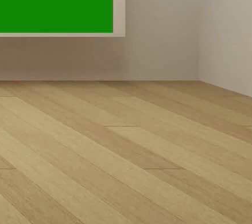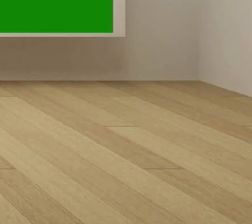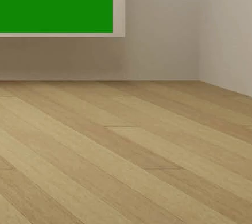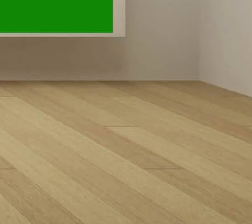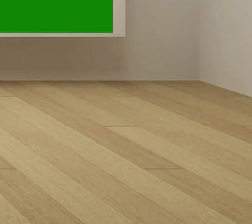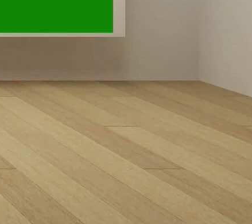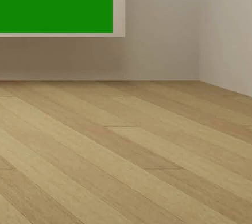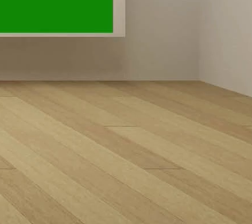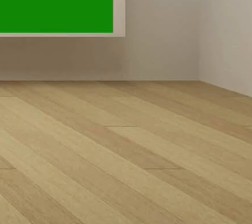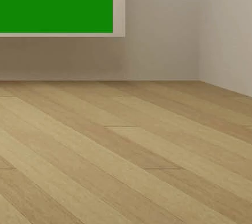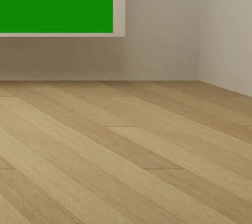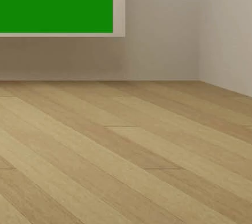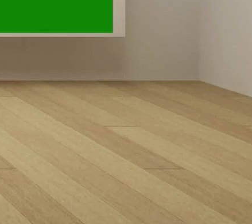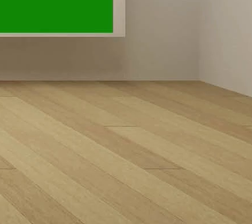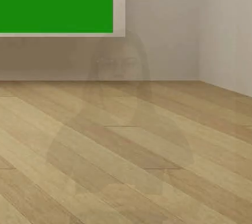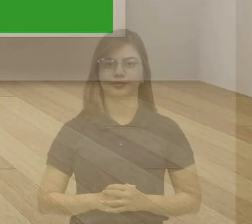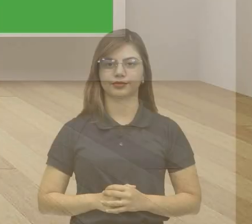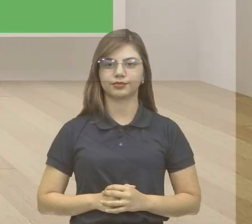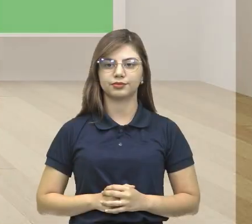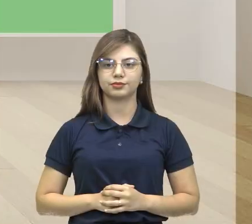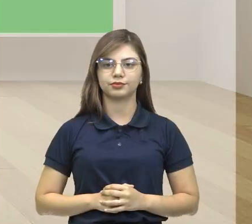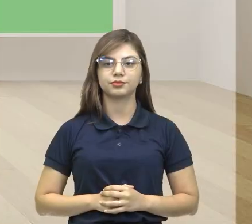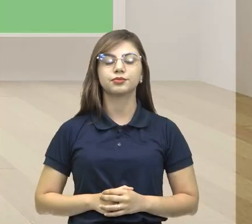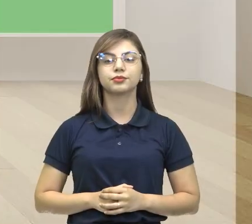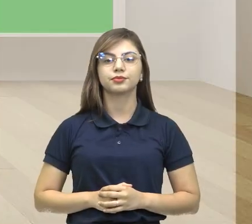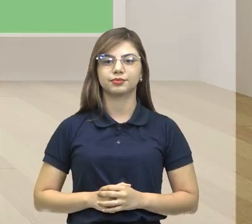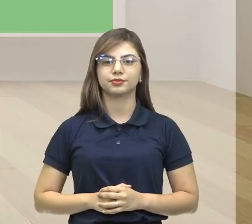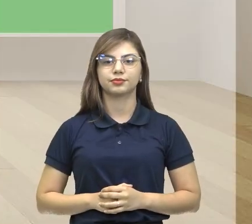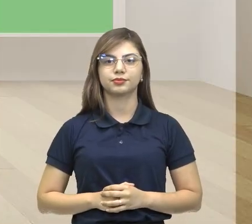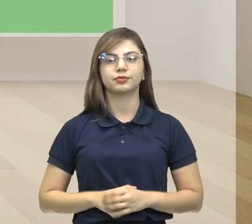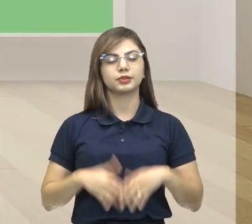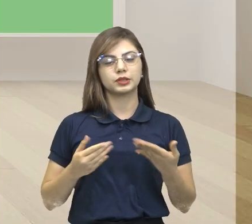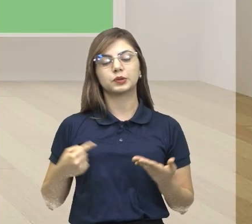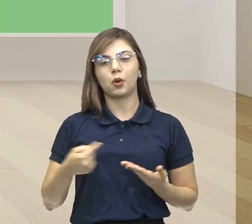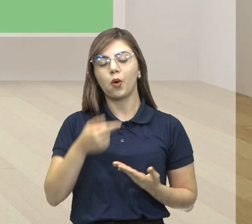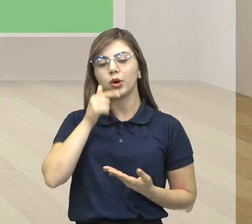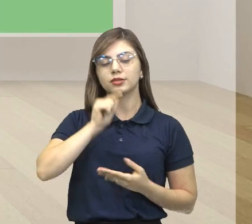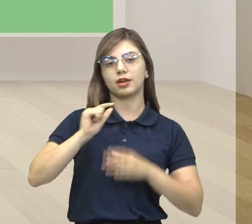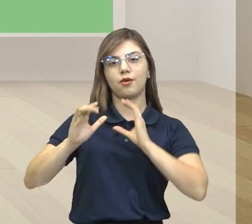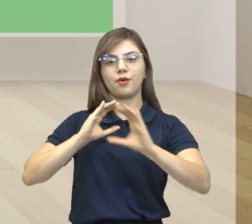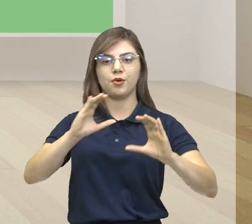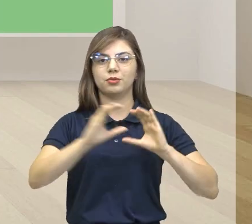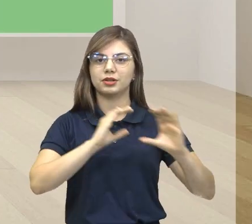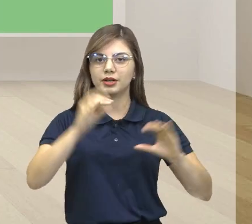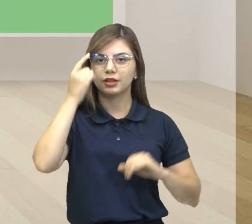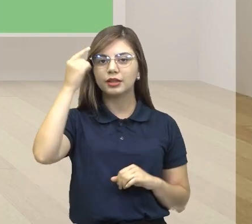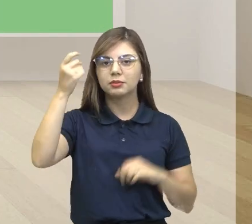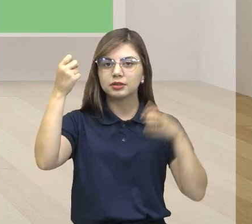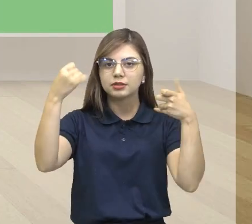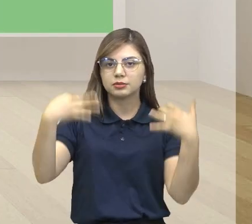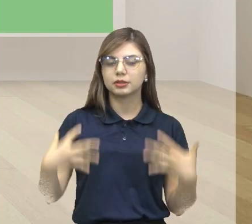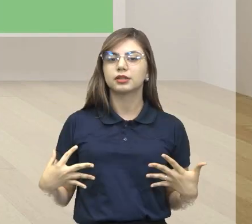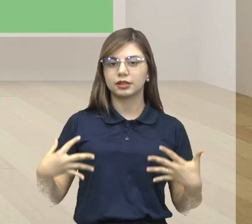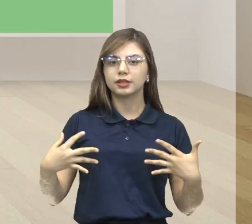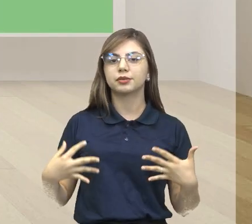certo? Isso, como eu já falei, não causa problemas quanto à comunicação mais imediata. Mas, a depender da situação,